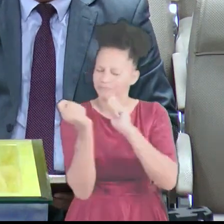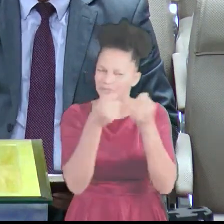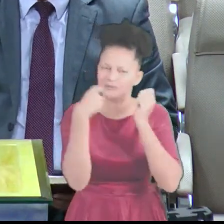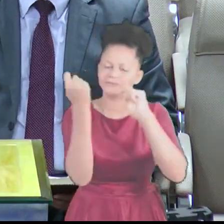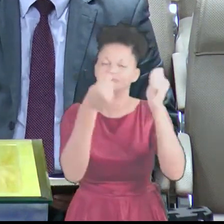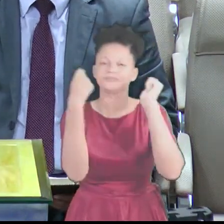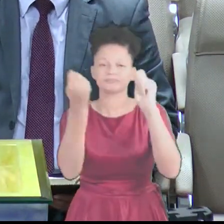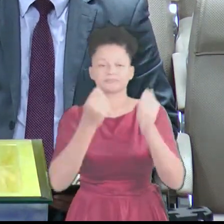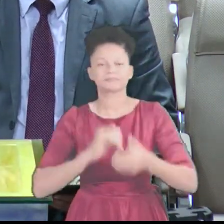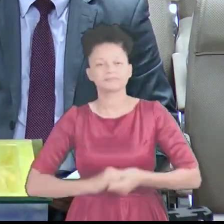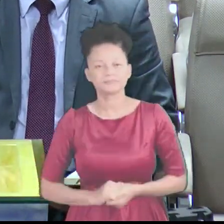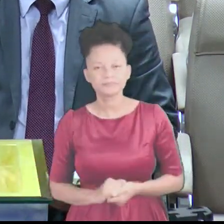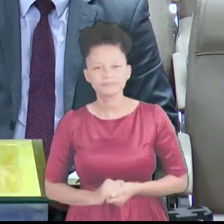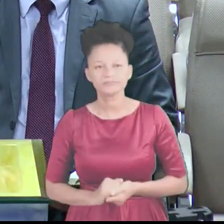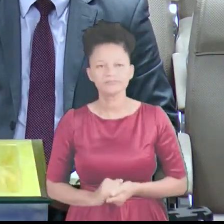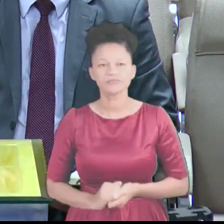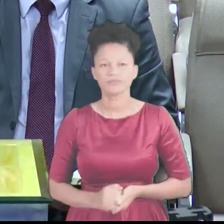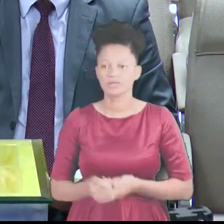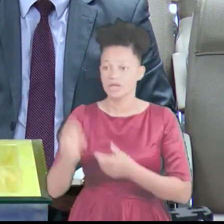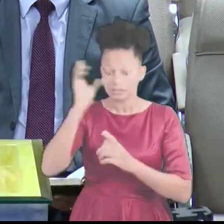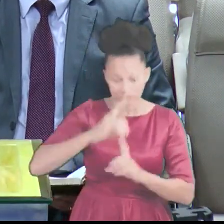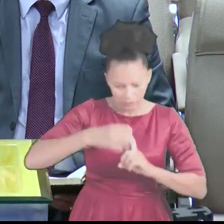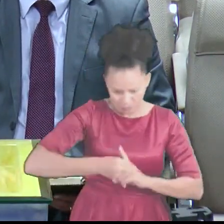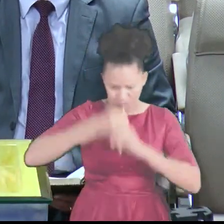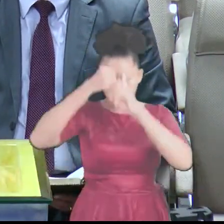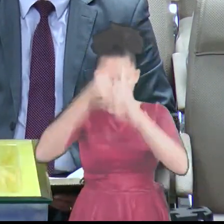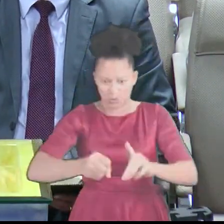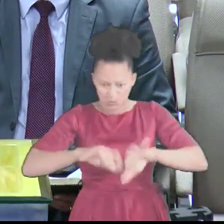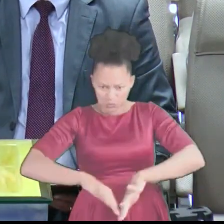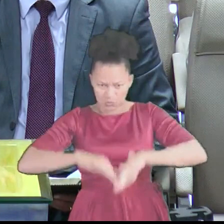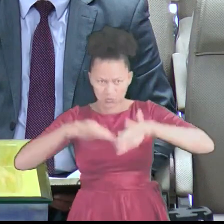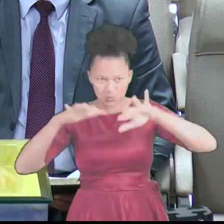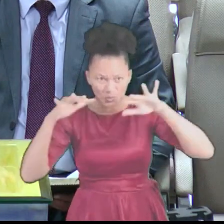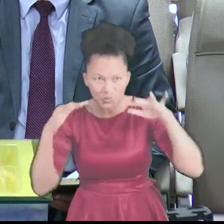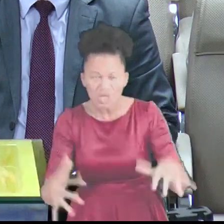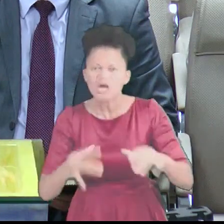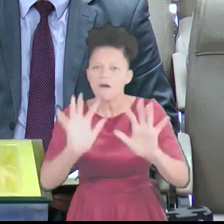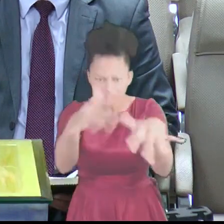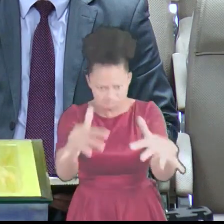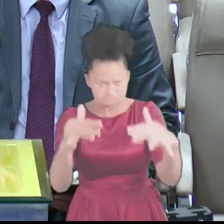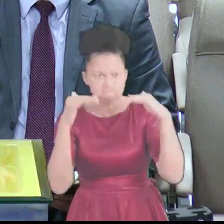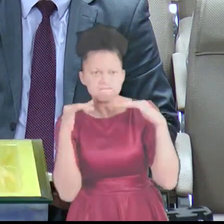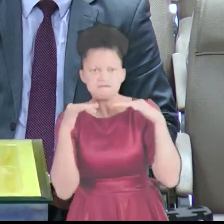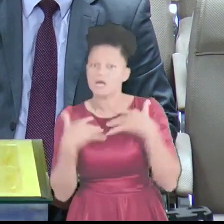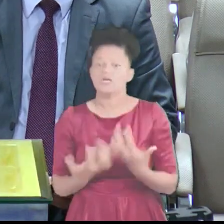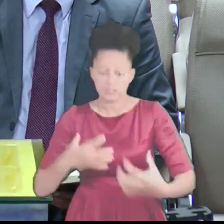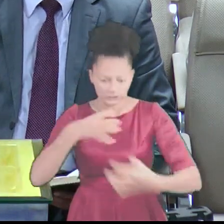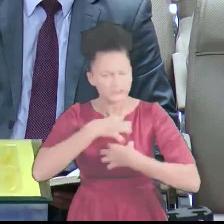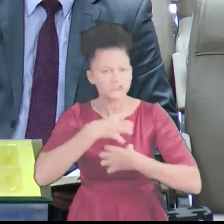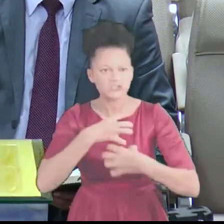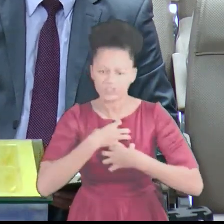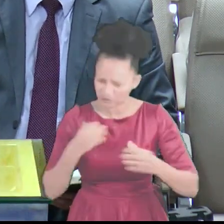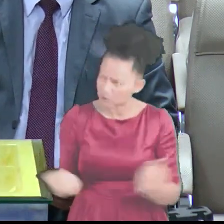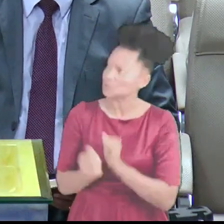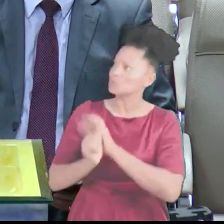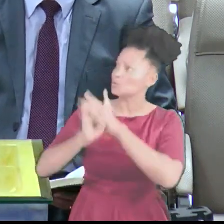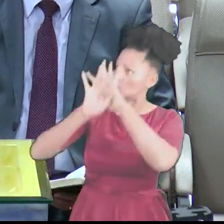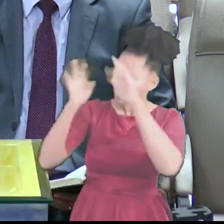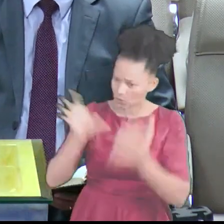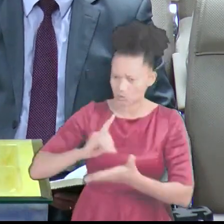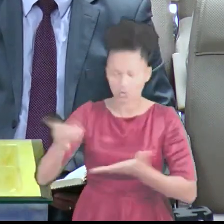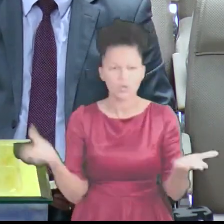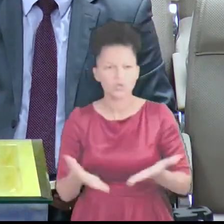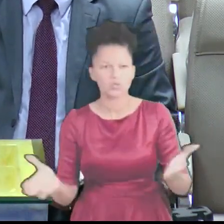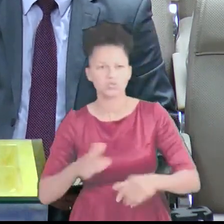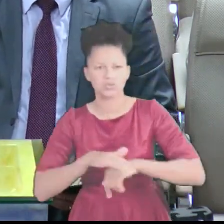Aleluia! Deus te leva a este vale, escute-me e reaja, dando glória a Deus nesta